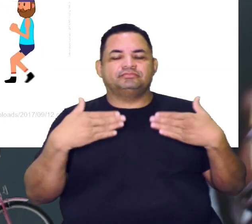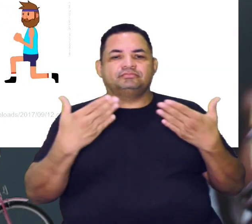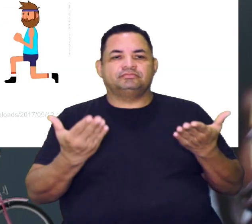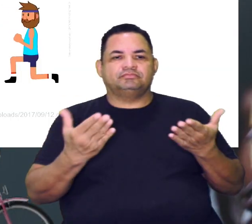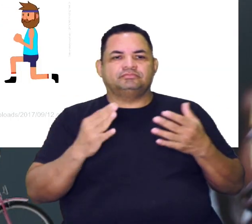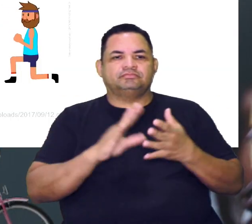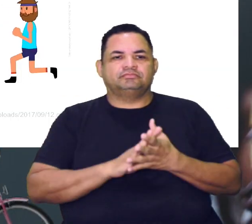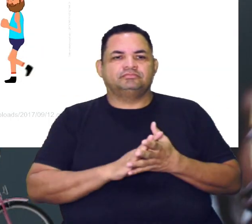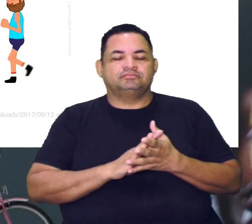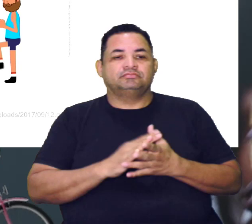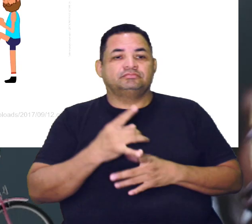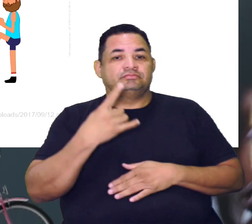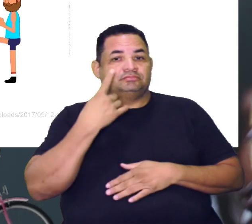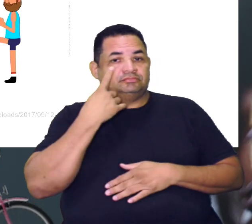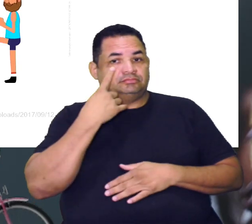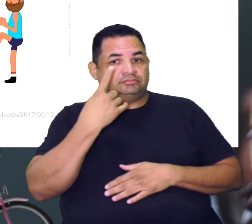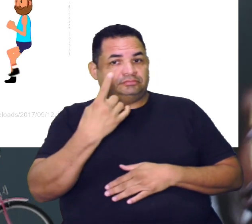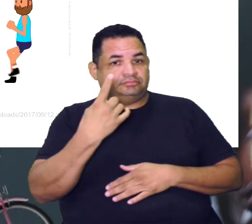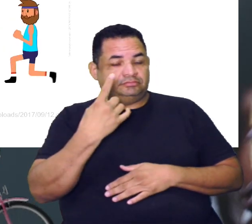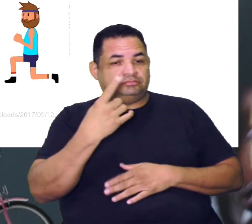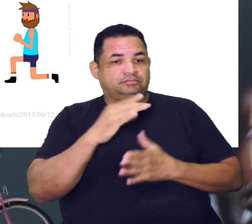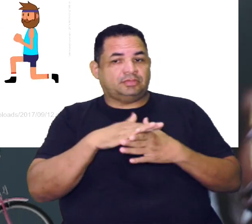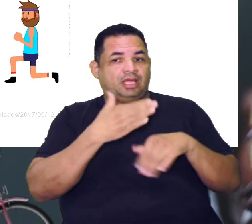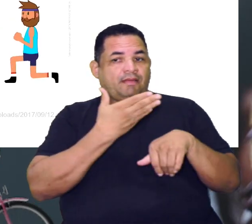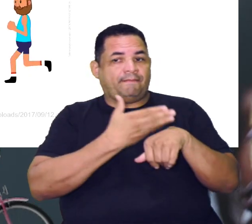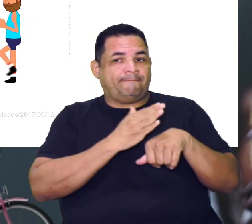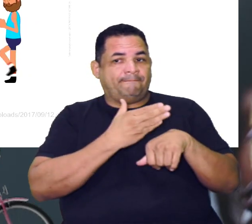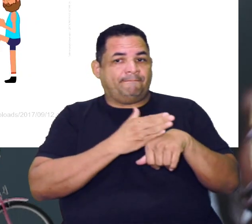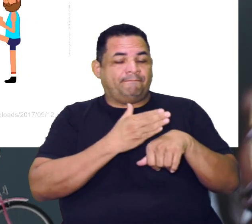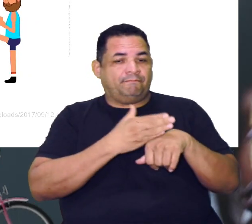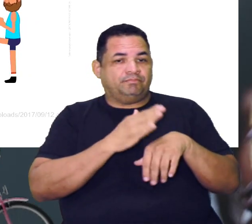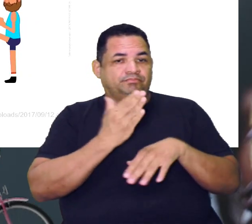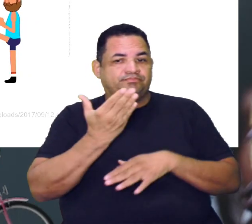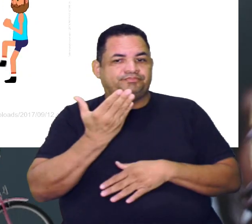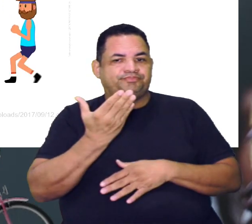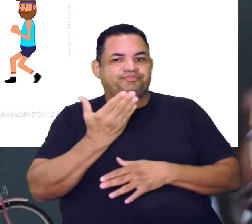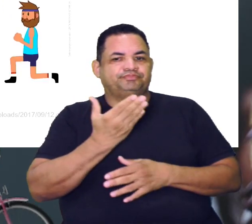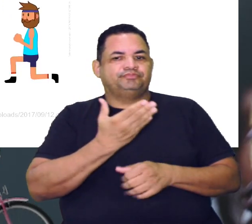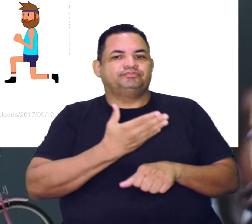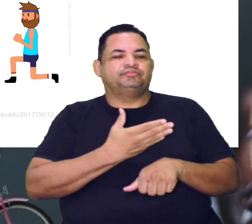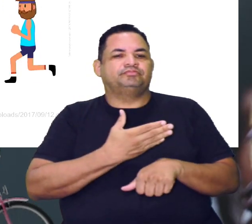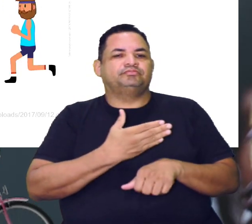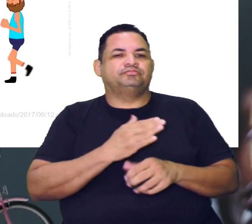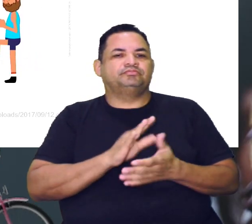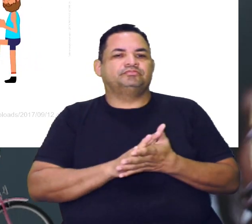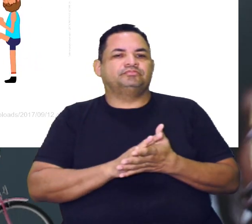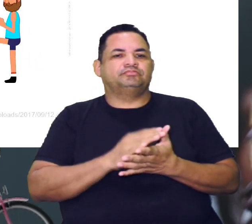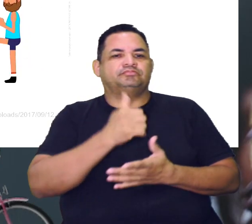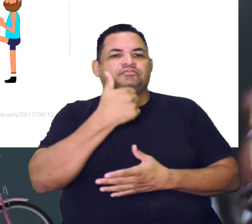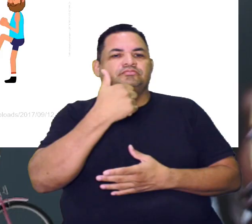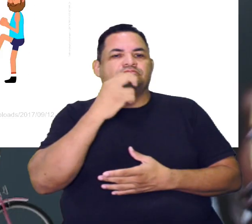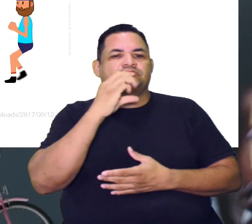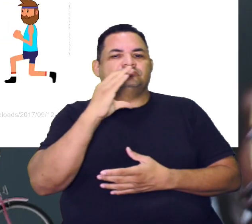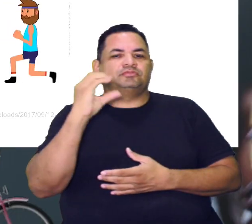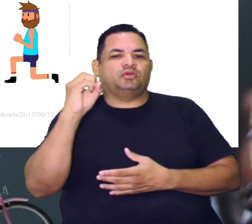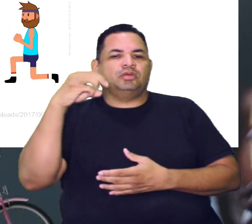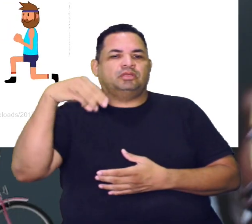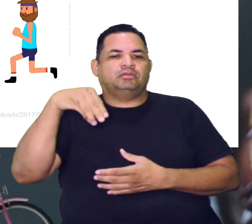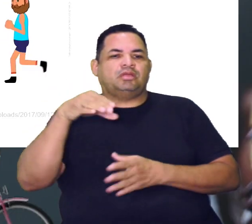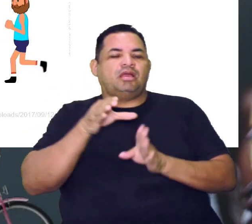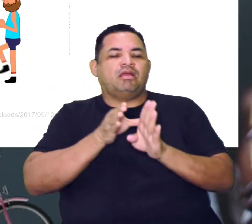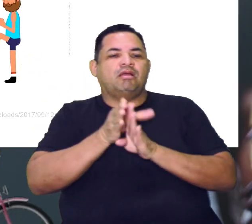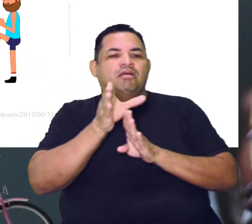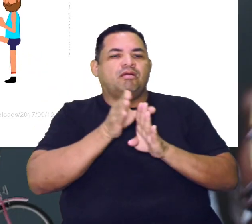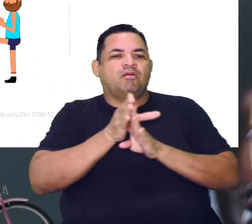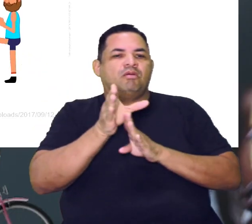caríssimo estudante, eu estou falando daquela prática, sabe, de 150 minutos, que é o que é